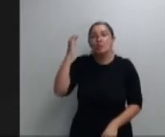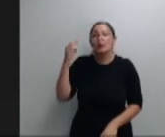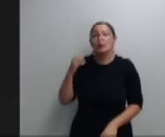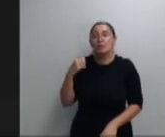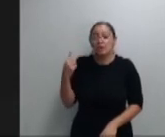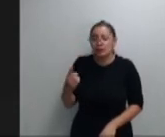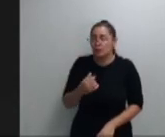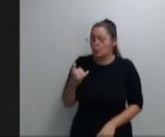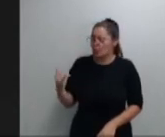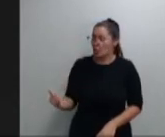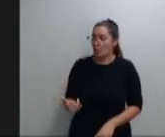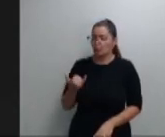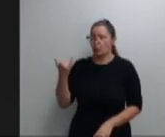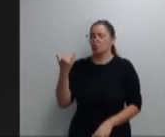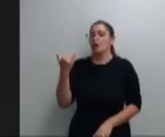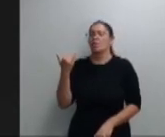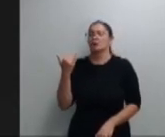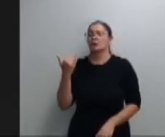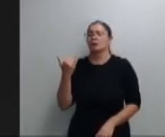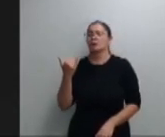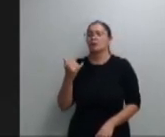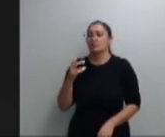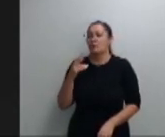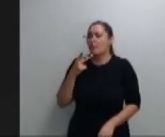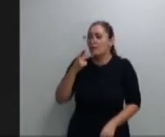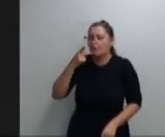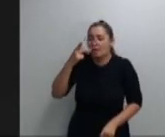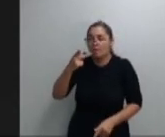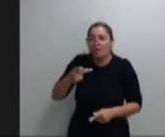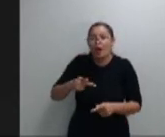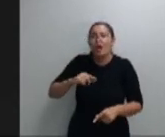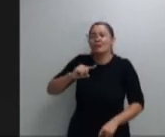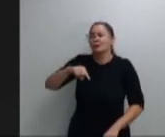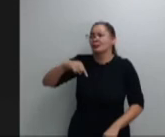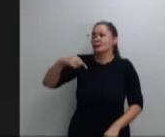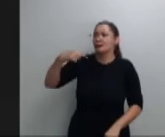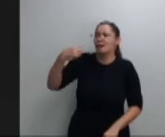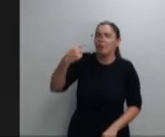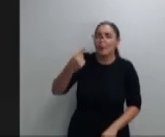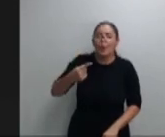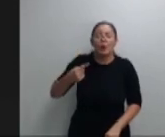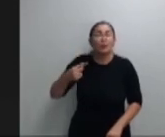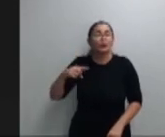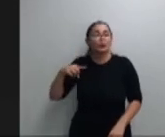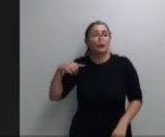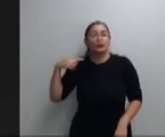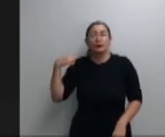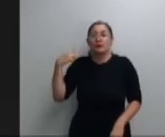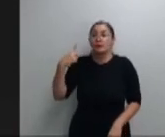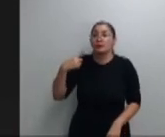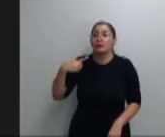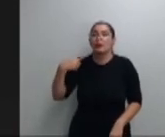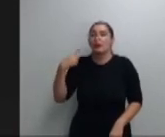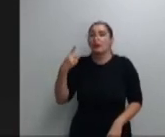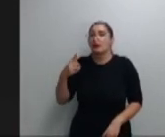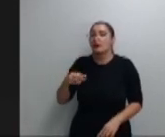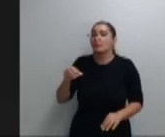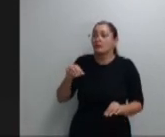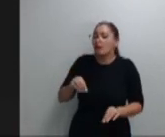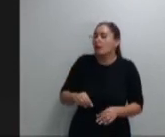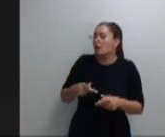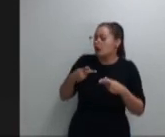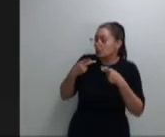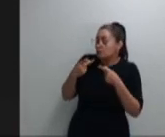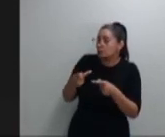oportunidade para o relator falar depois eventualmente se for o caso para alguém que tenha destacado